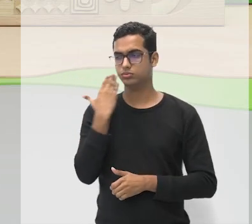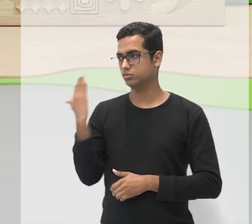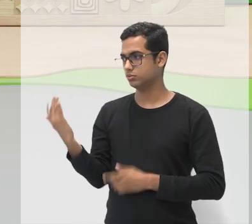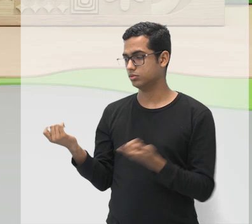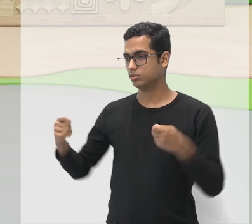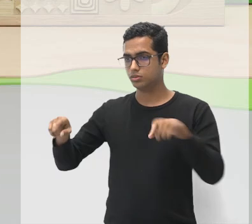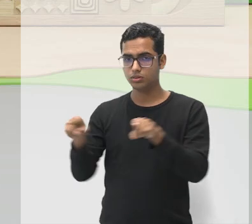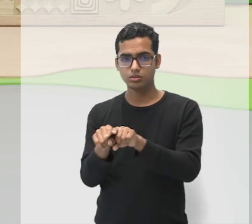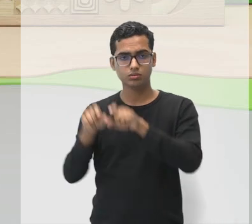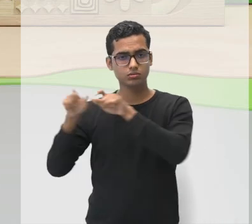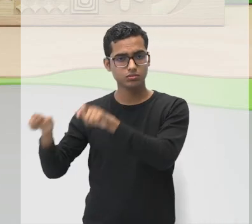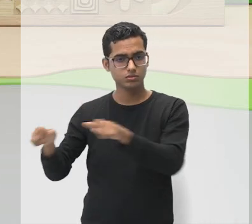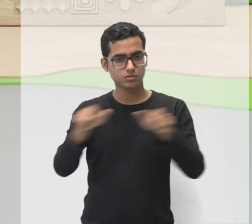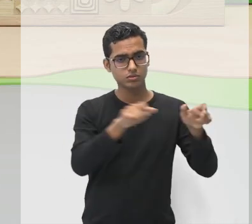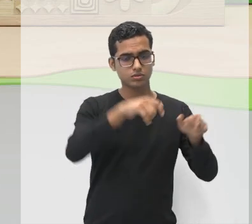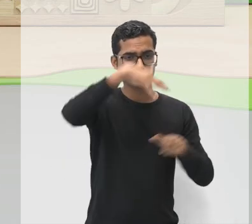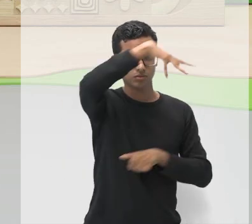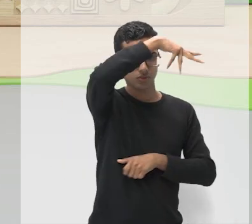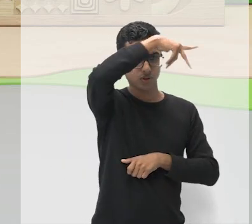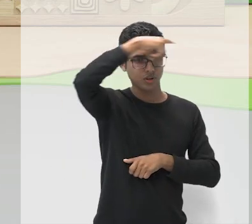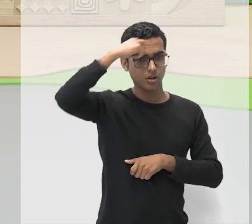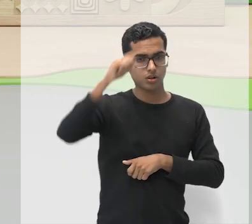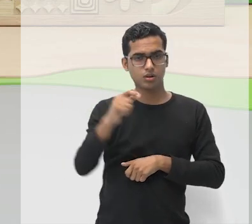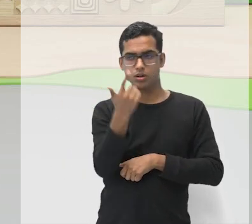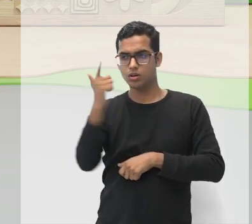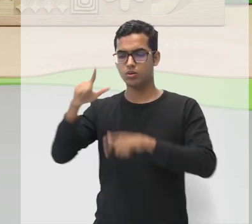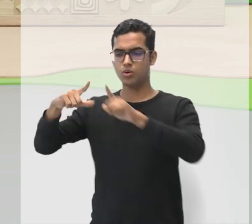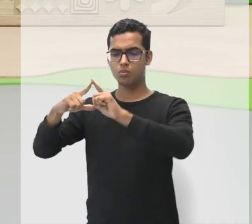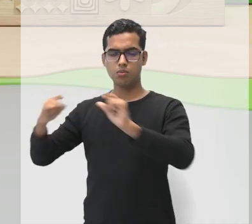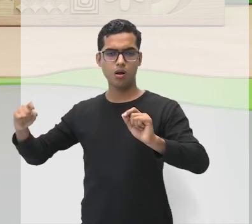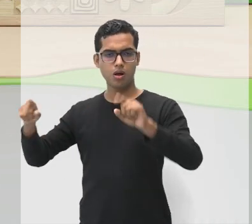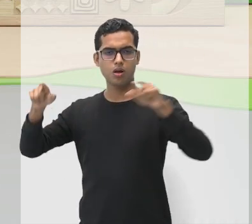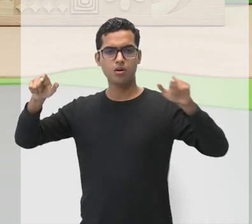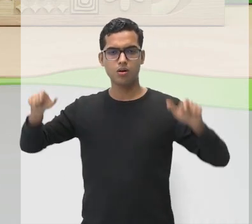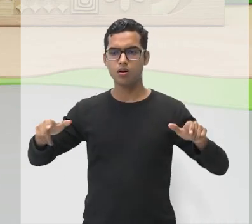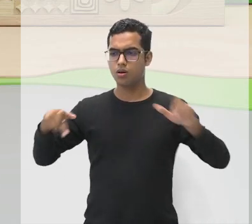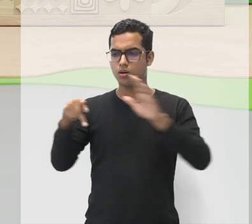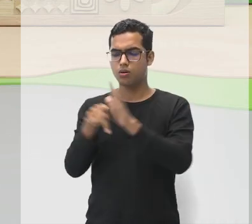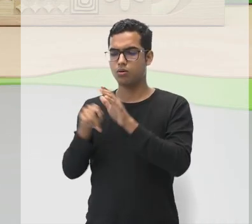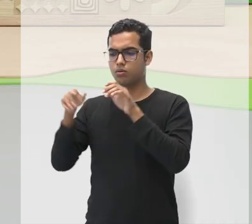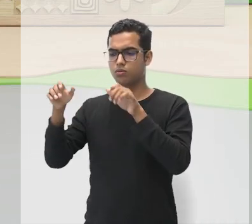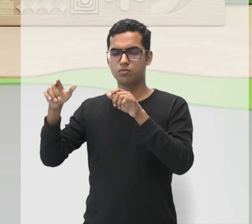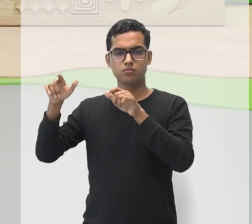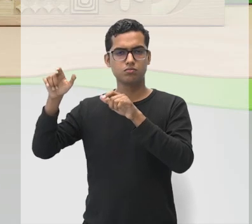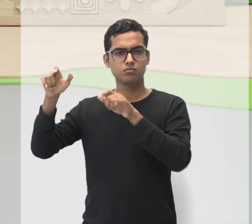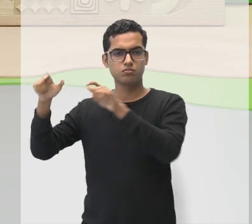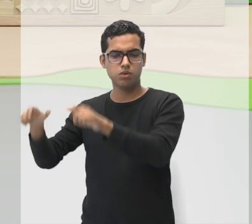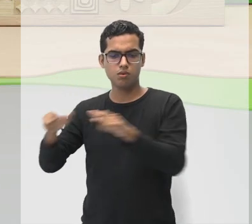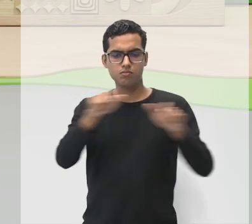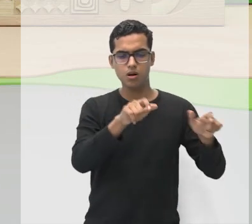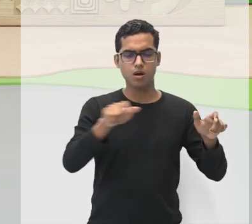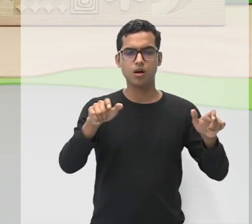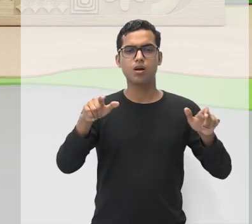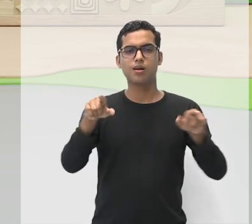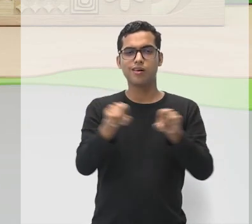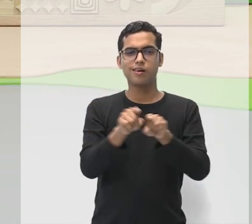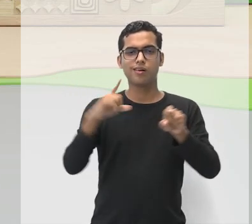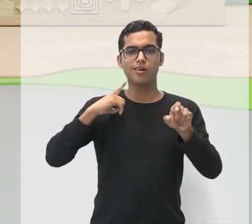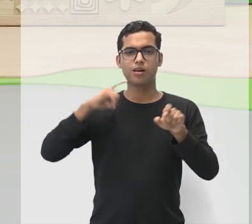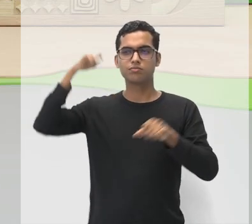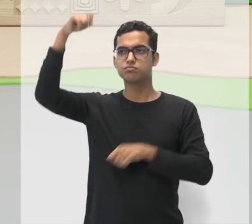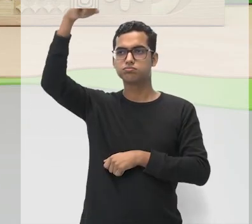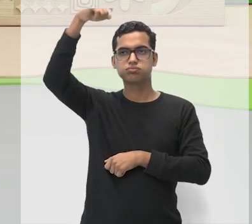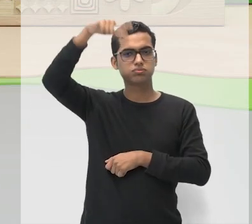cidades distintas, estar aqui em Manaus e estar lá no Japão, e os raios solares iriam atingir-nos